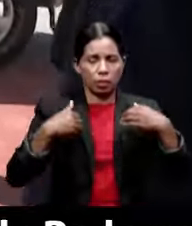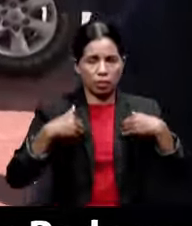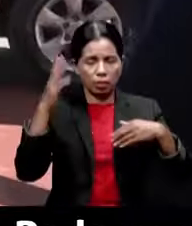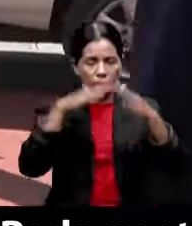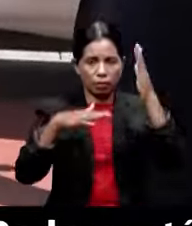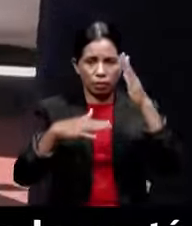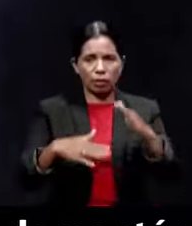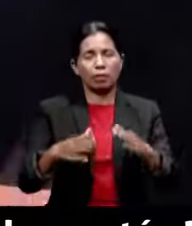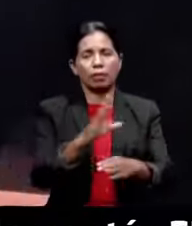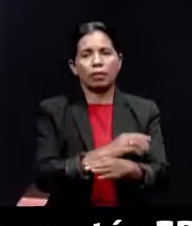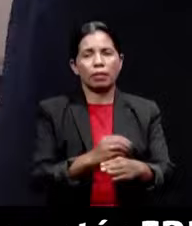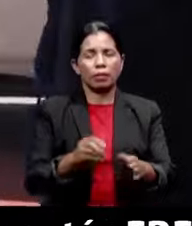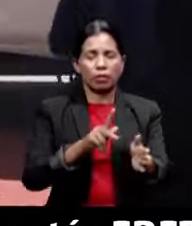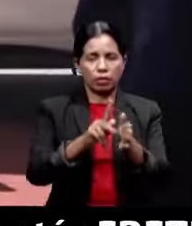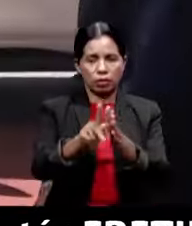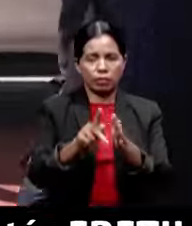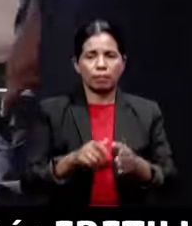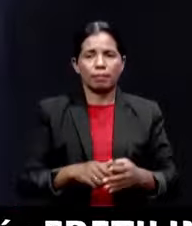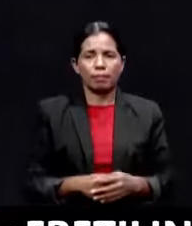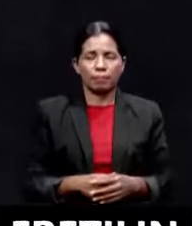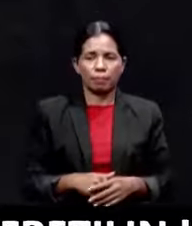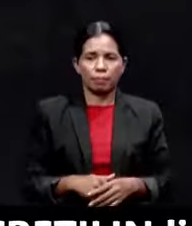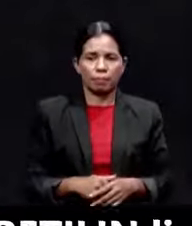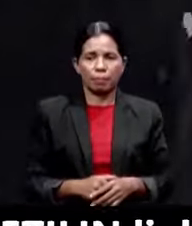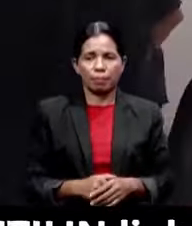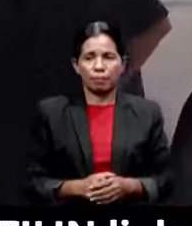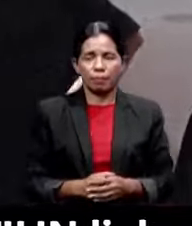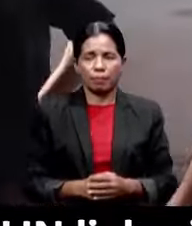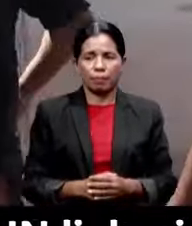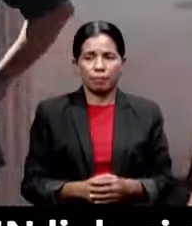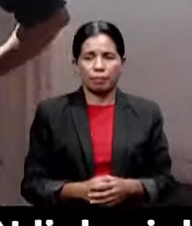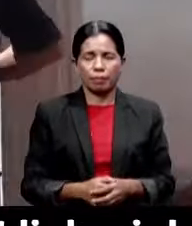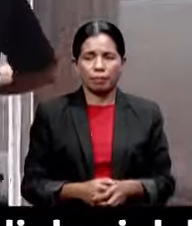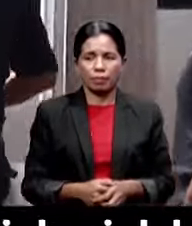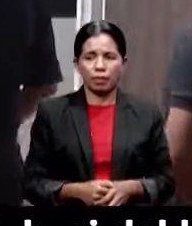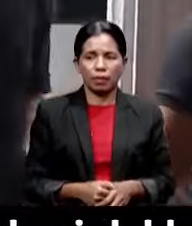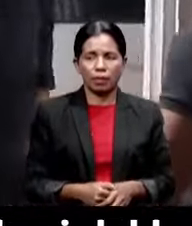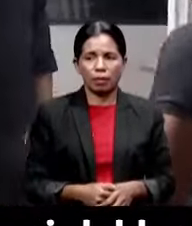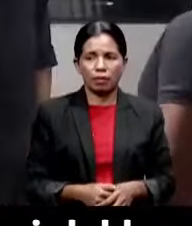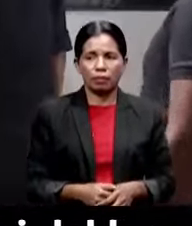desentendimento ho de arguido sona vítima. Agina Lola, Jacinto Fuca, GMN.